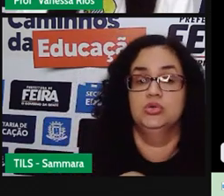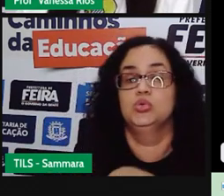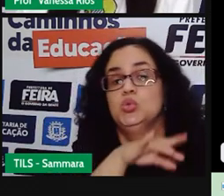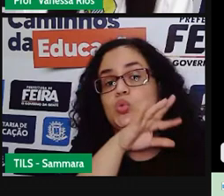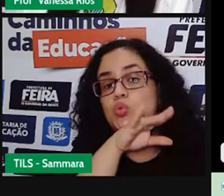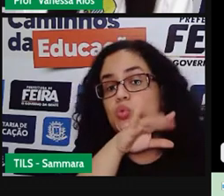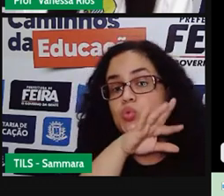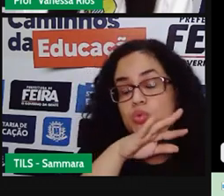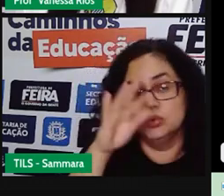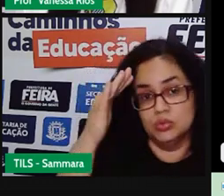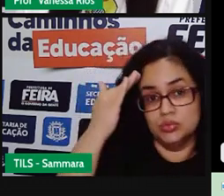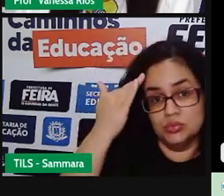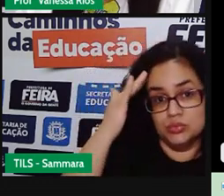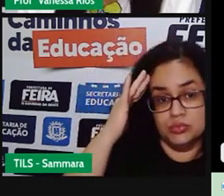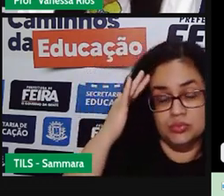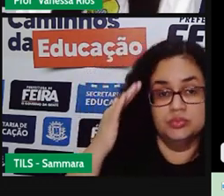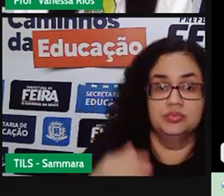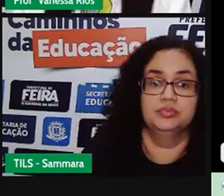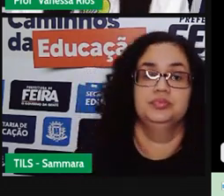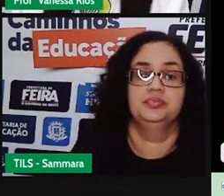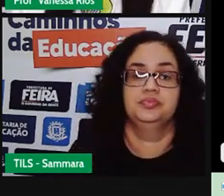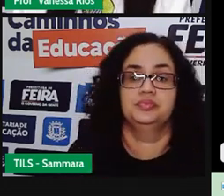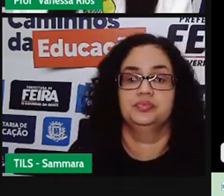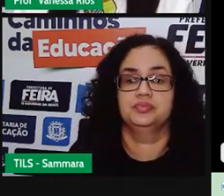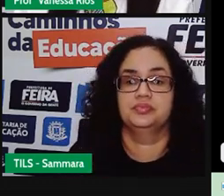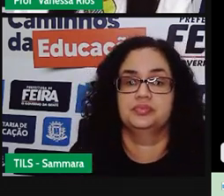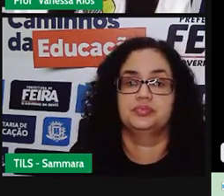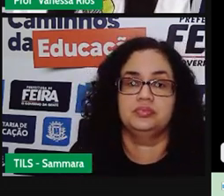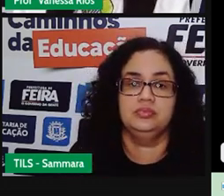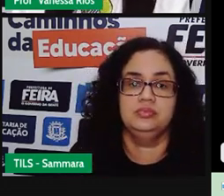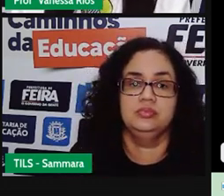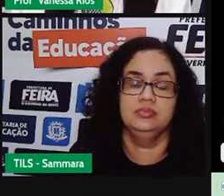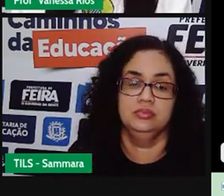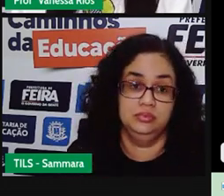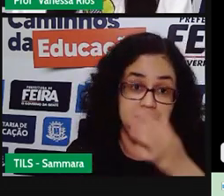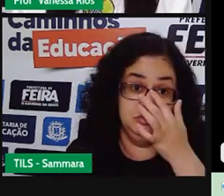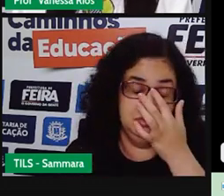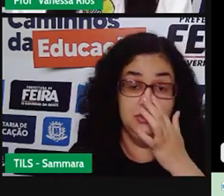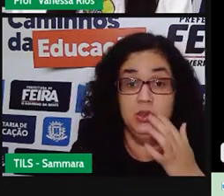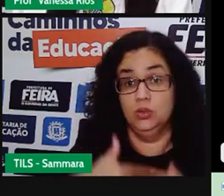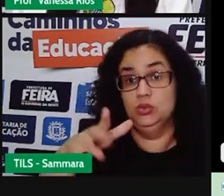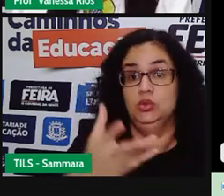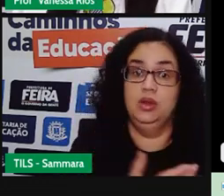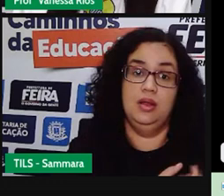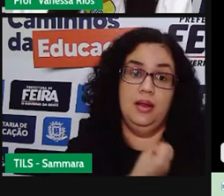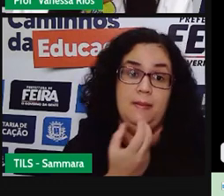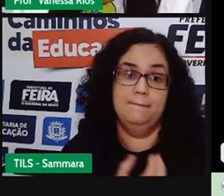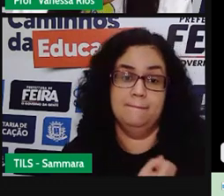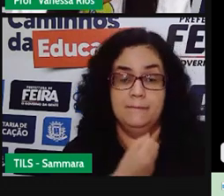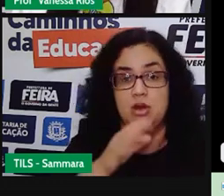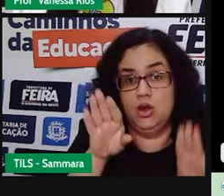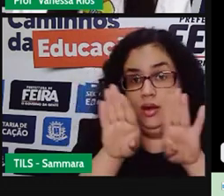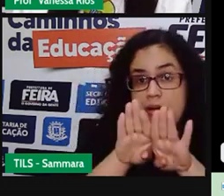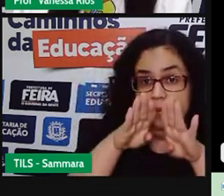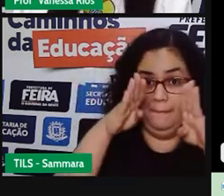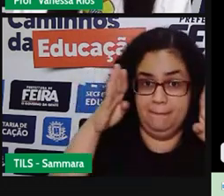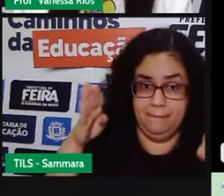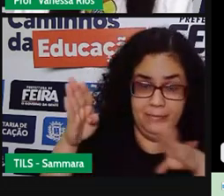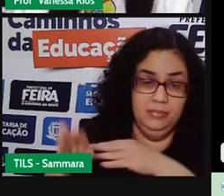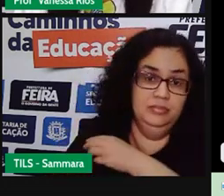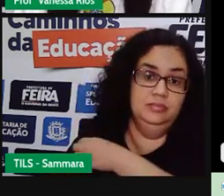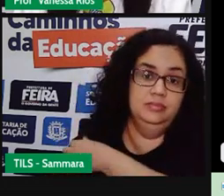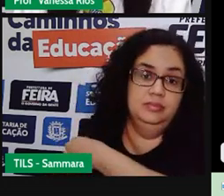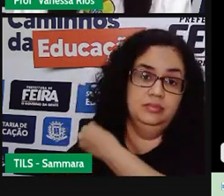Outro poema, esse aqui é A Porta, de Vinícius de Moraes. Eu vou tentar ler aqui bem rápido, para a gente